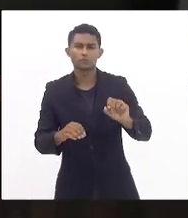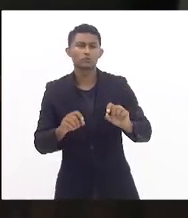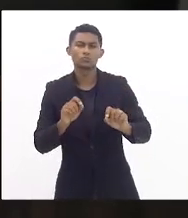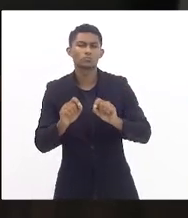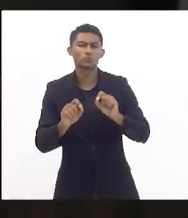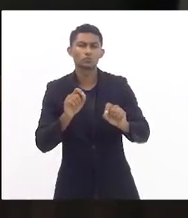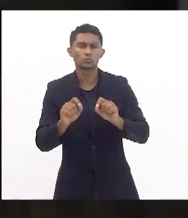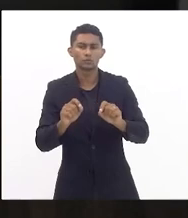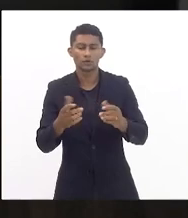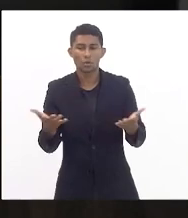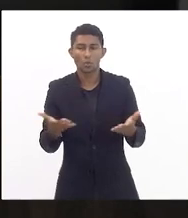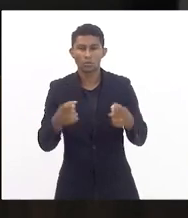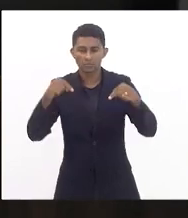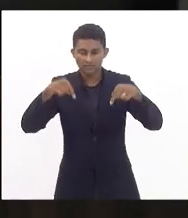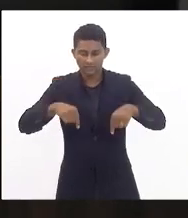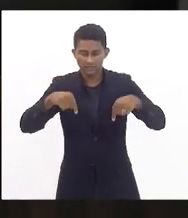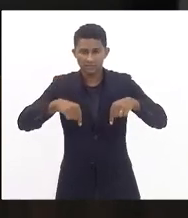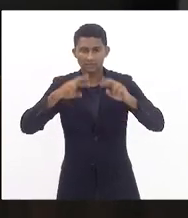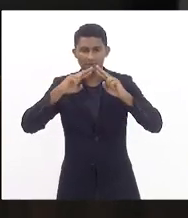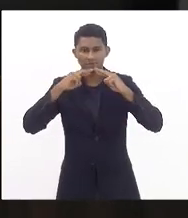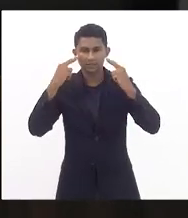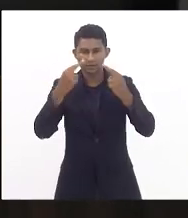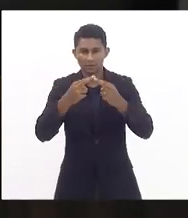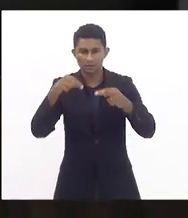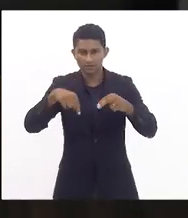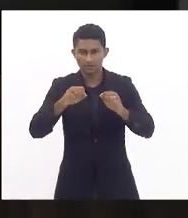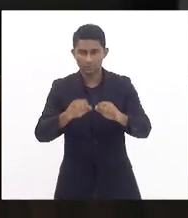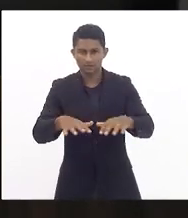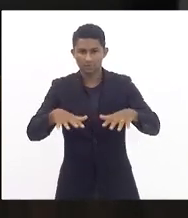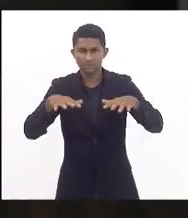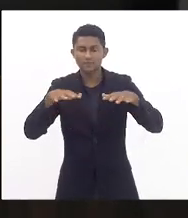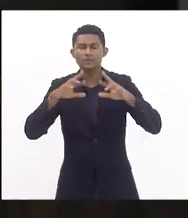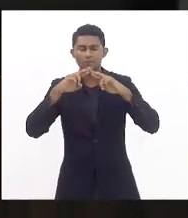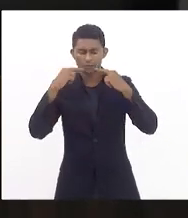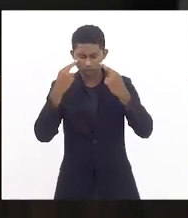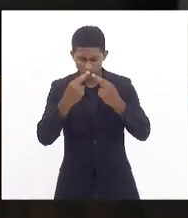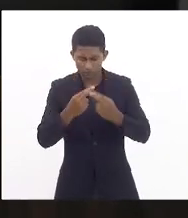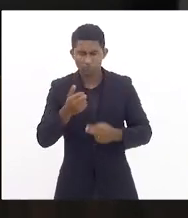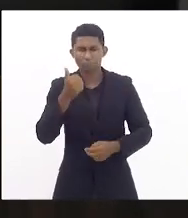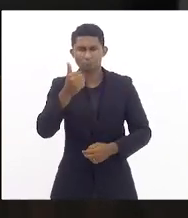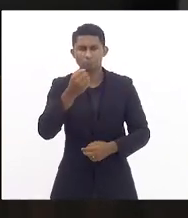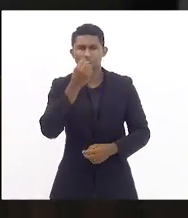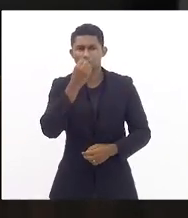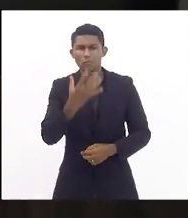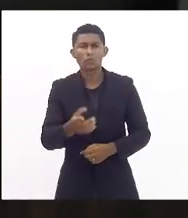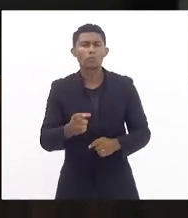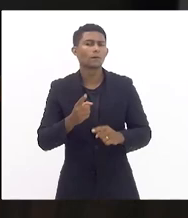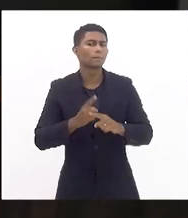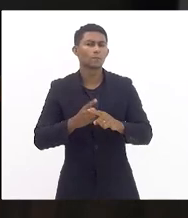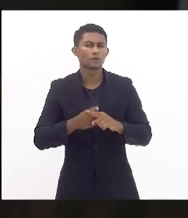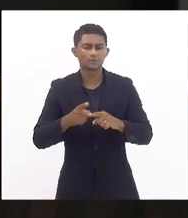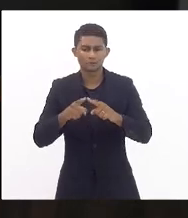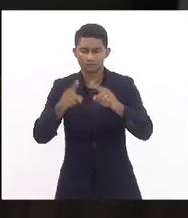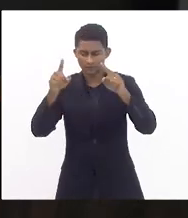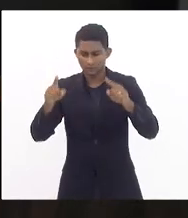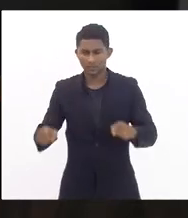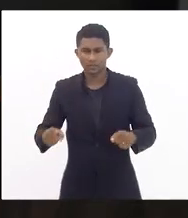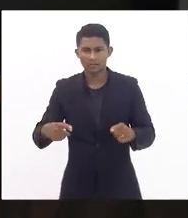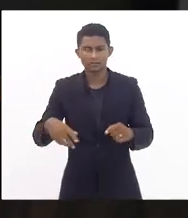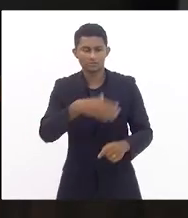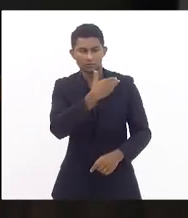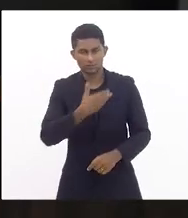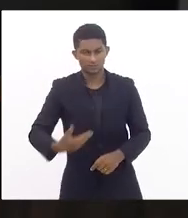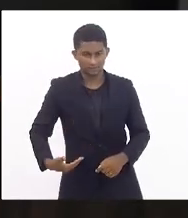que fizeram hoje aqui há pouco no plenário, uma reunião muito bacana em defesa do servidor público.